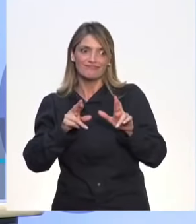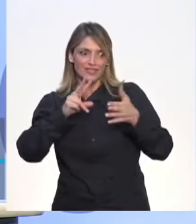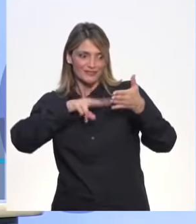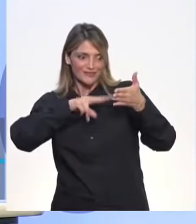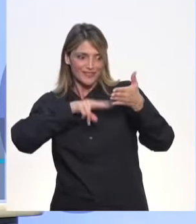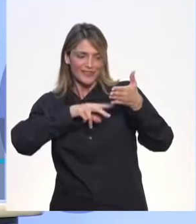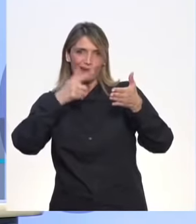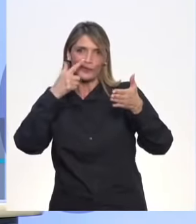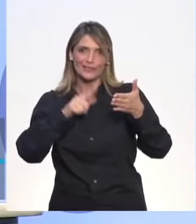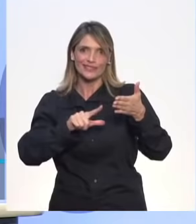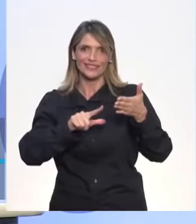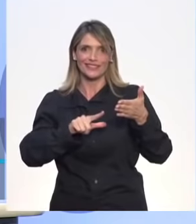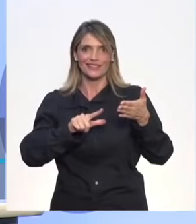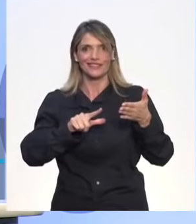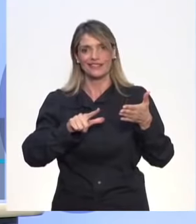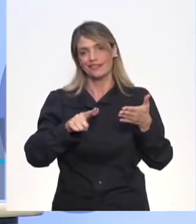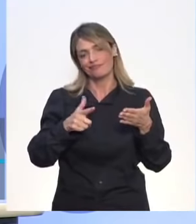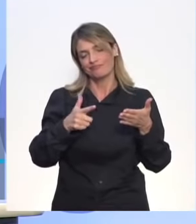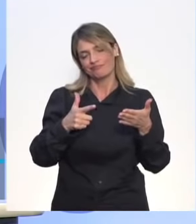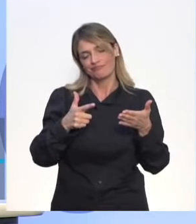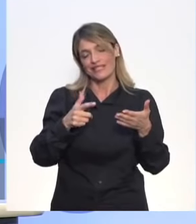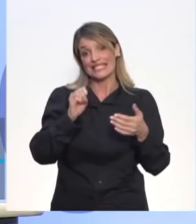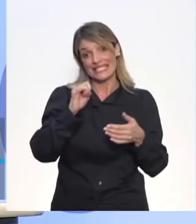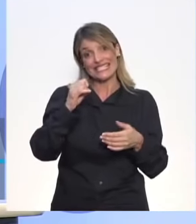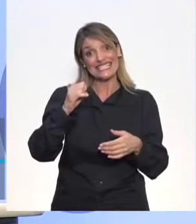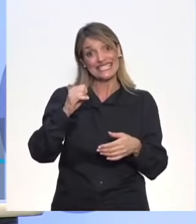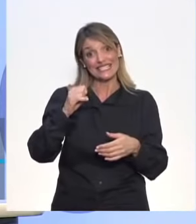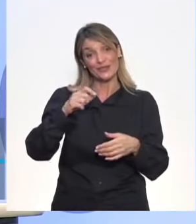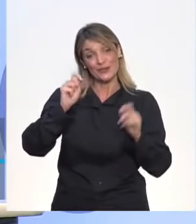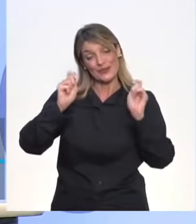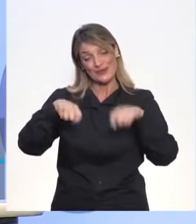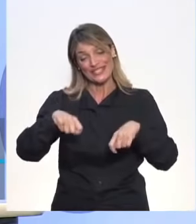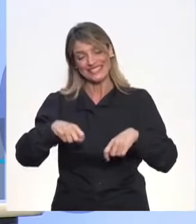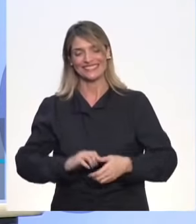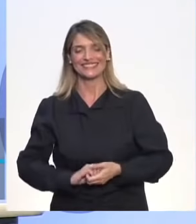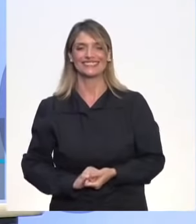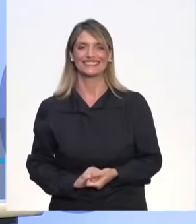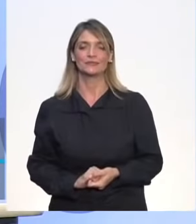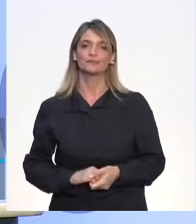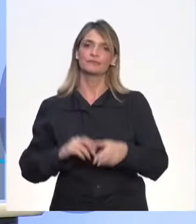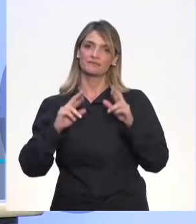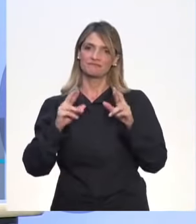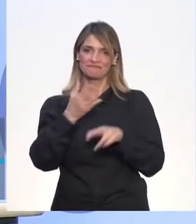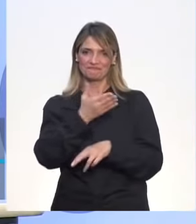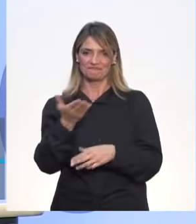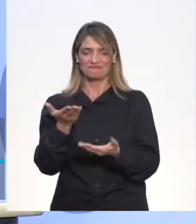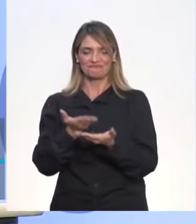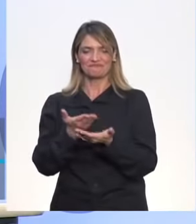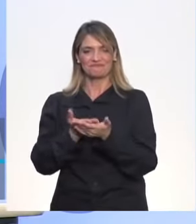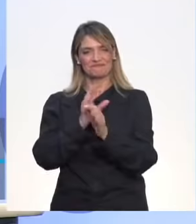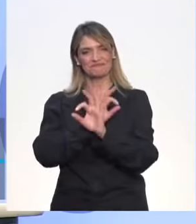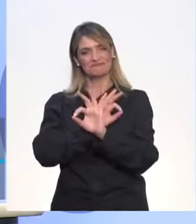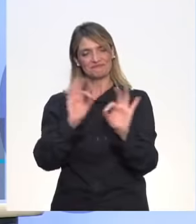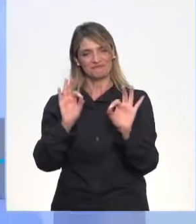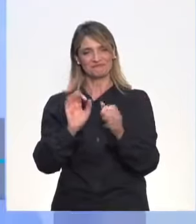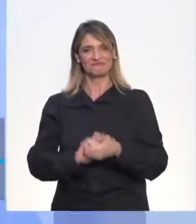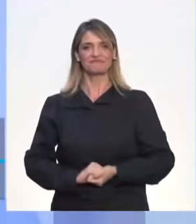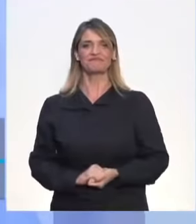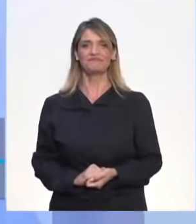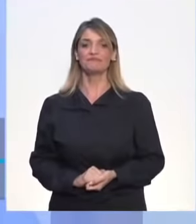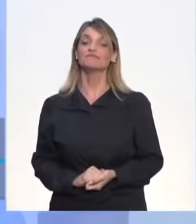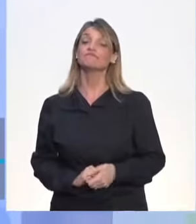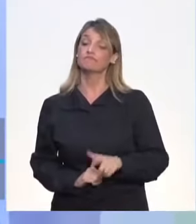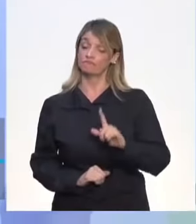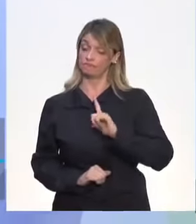número de mensagens que dá para ler e no mais eu espero que todos tenhamos uma ótima aula com